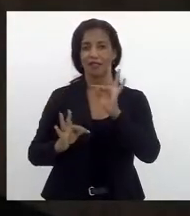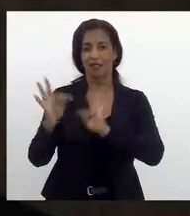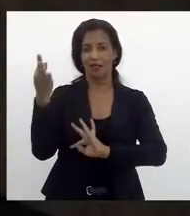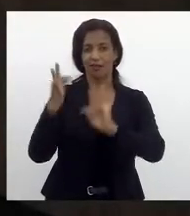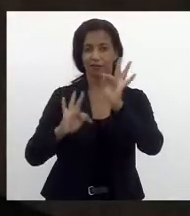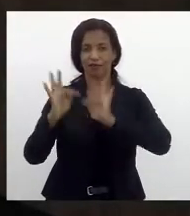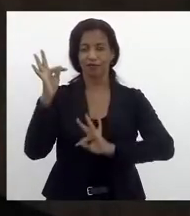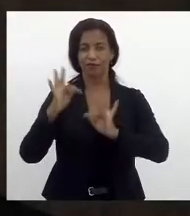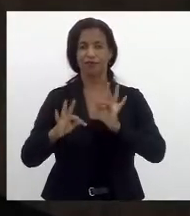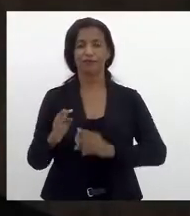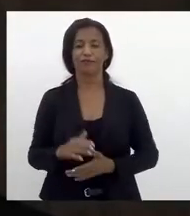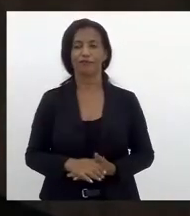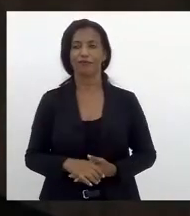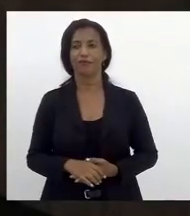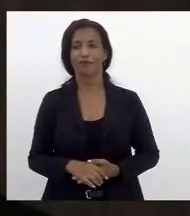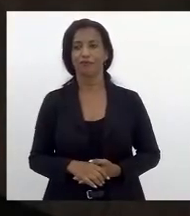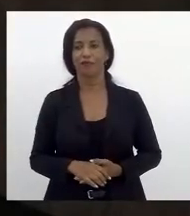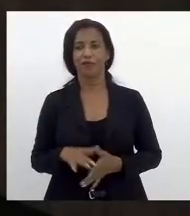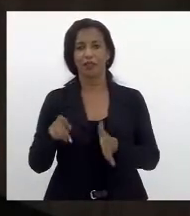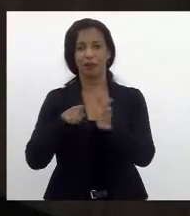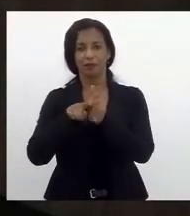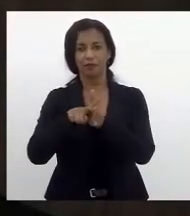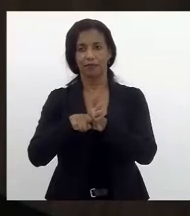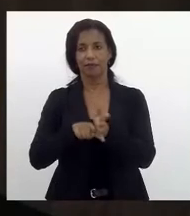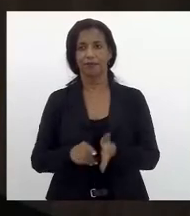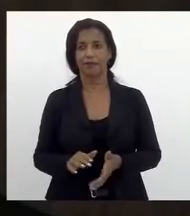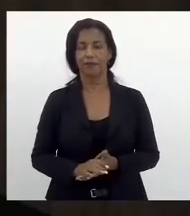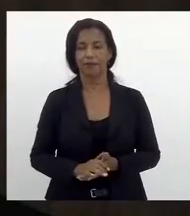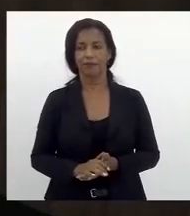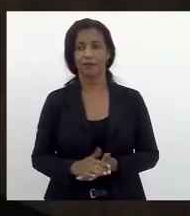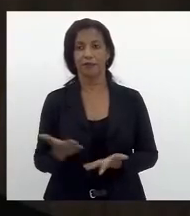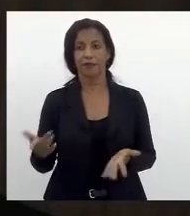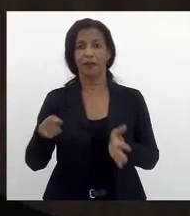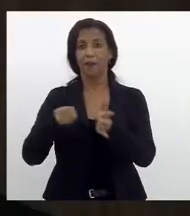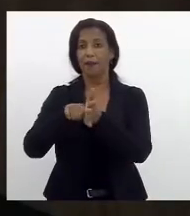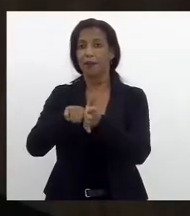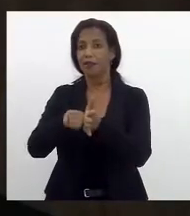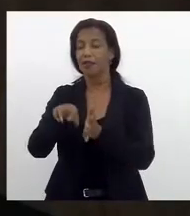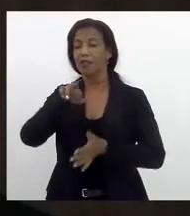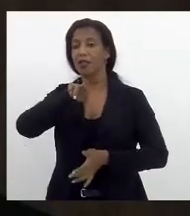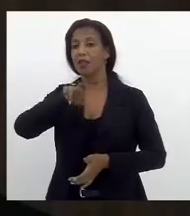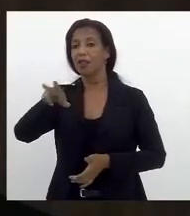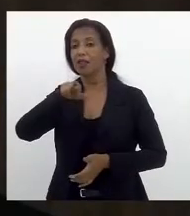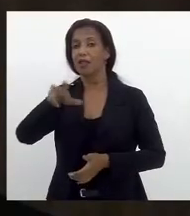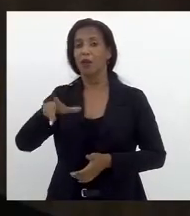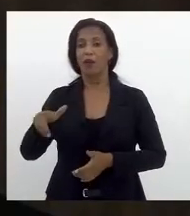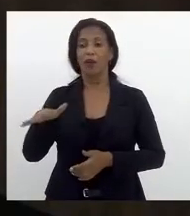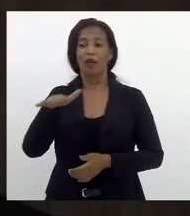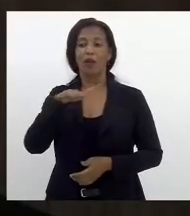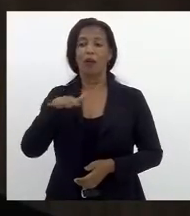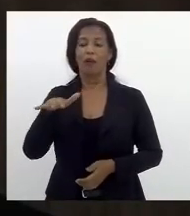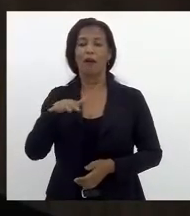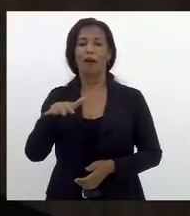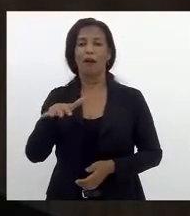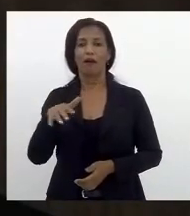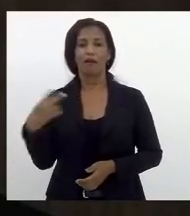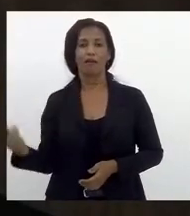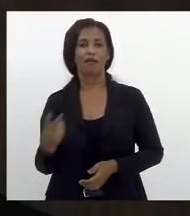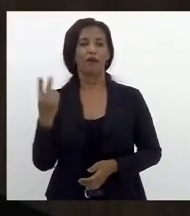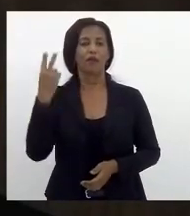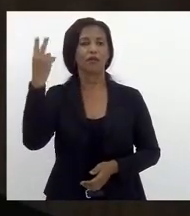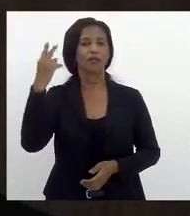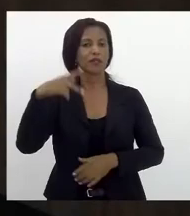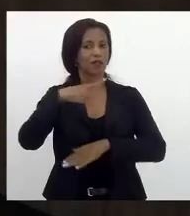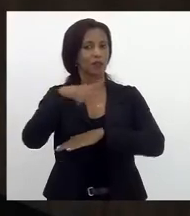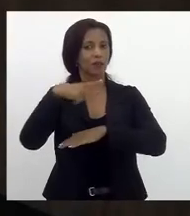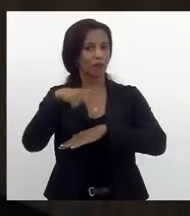tecnologia e da pesquisa. Então, pesquisa não é uma área valorizada no nosso